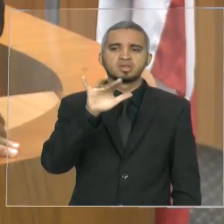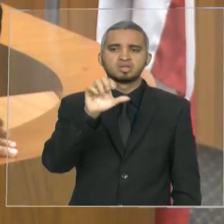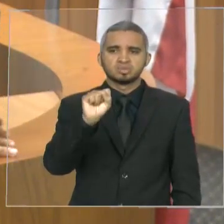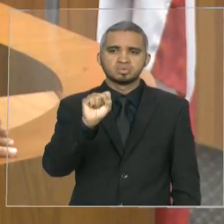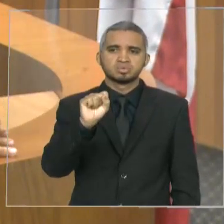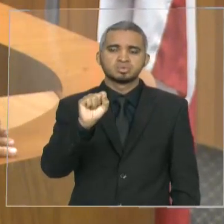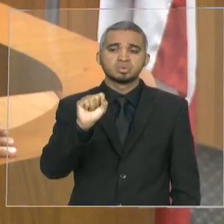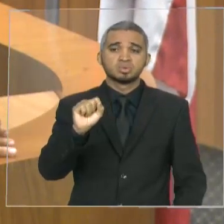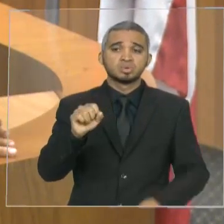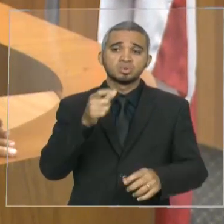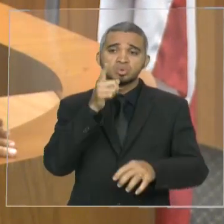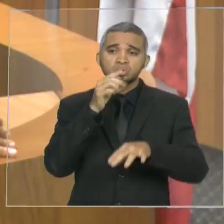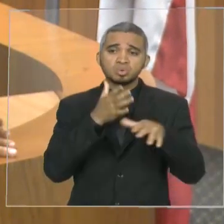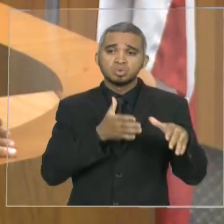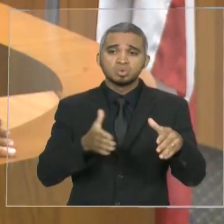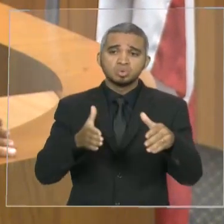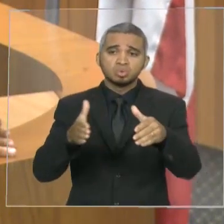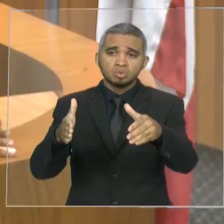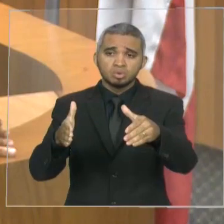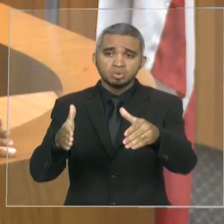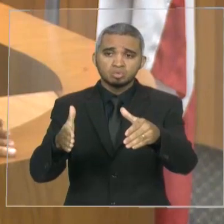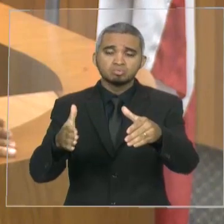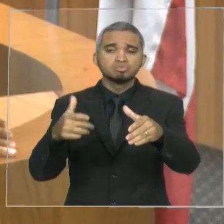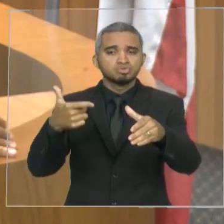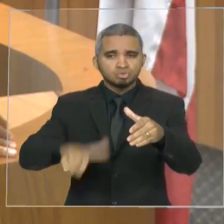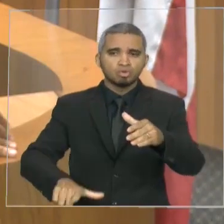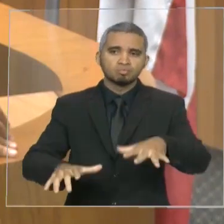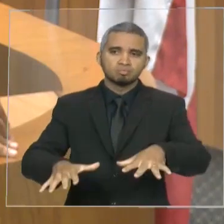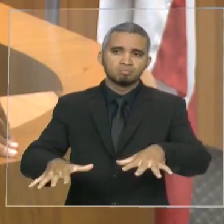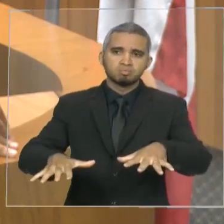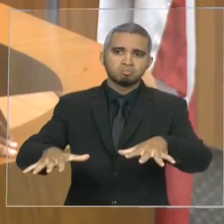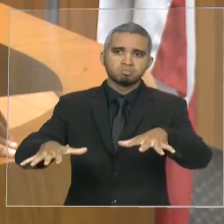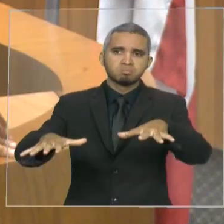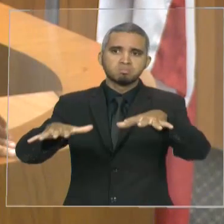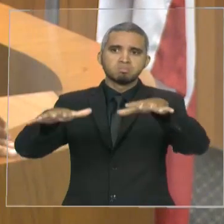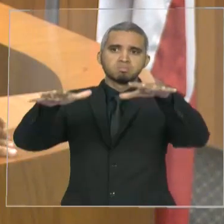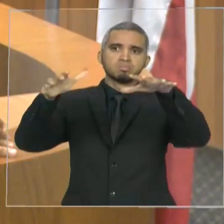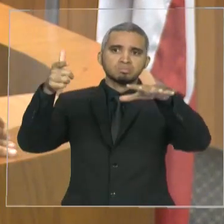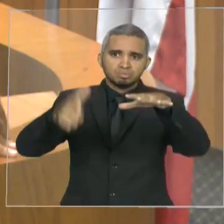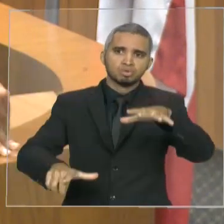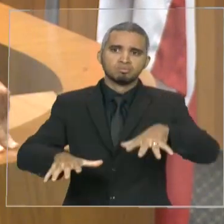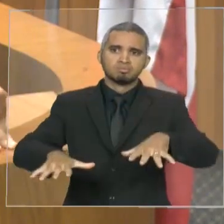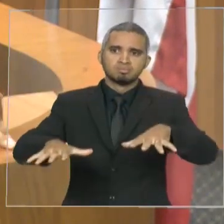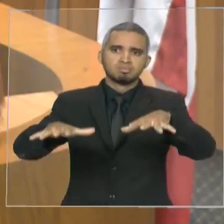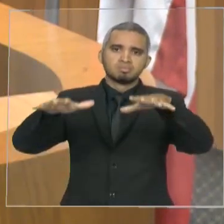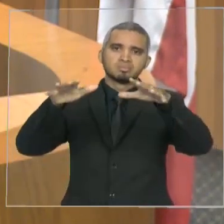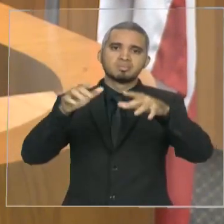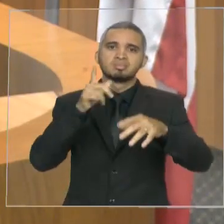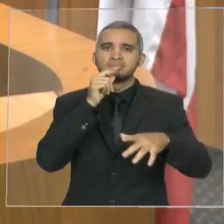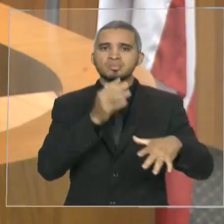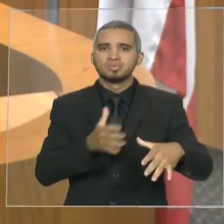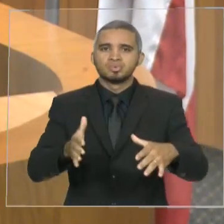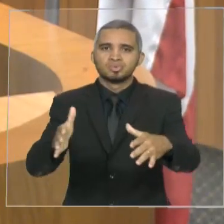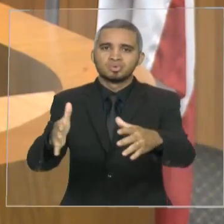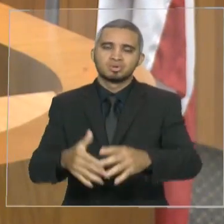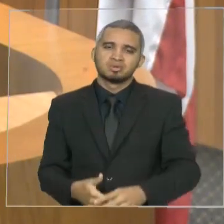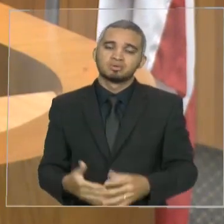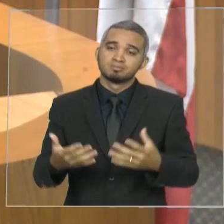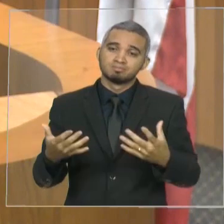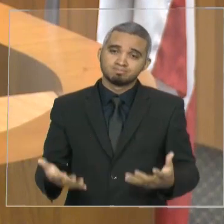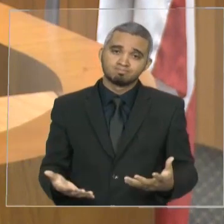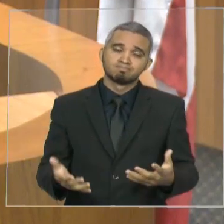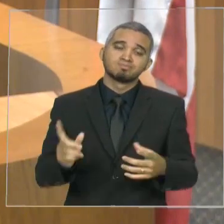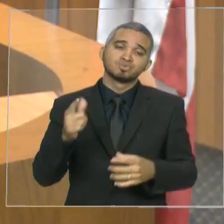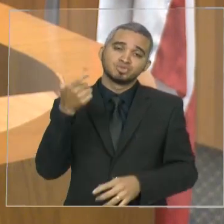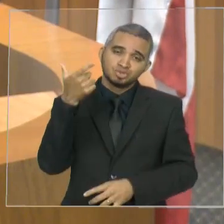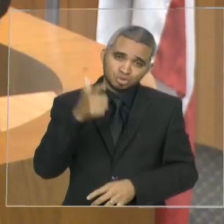rio voltou a aumentar o volume de água. O nível aumentou. E, com isso, causou